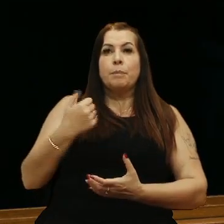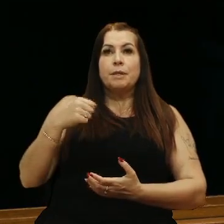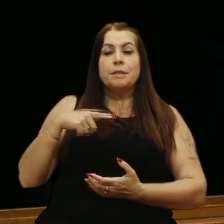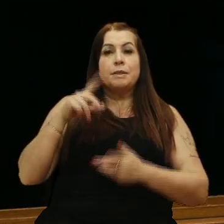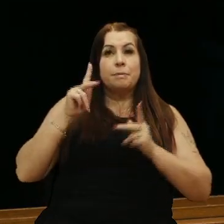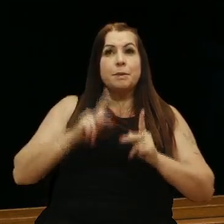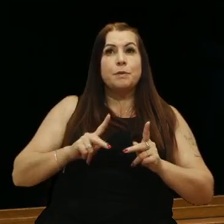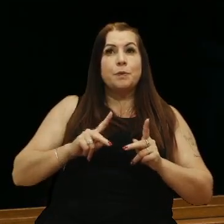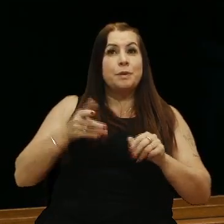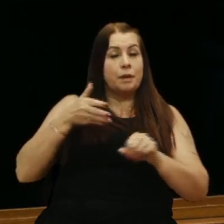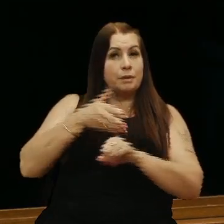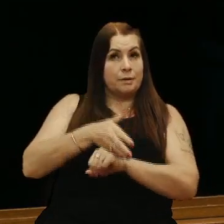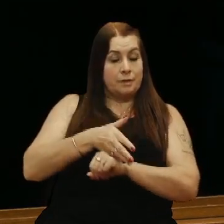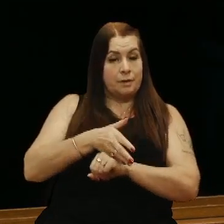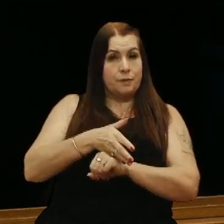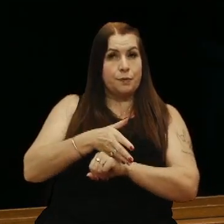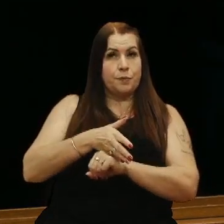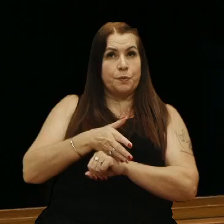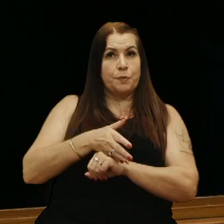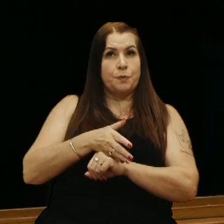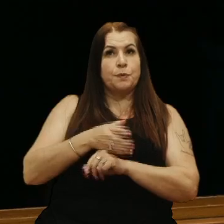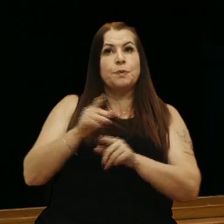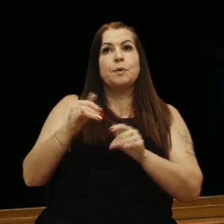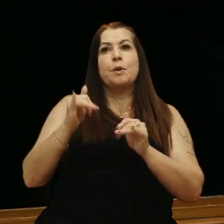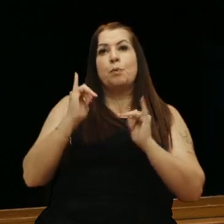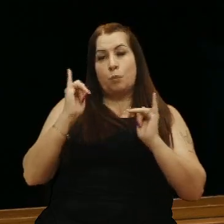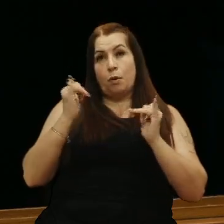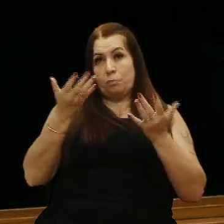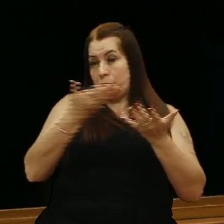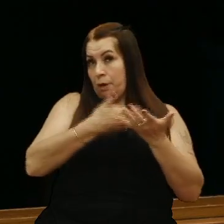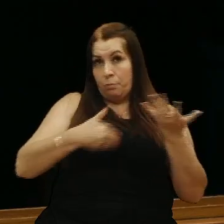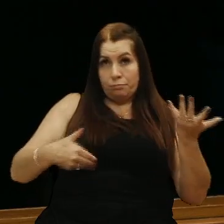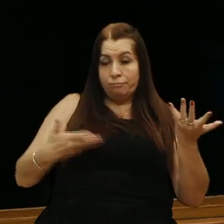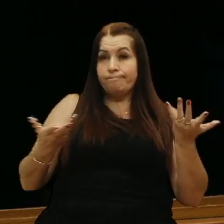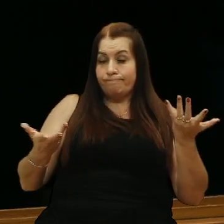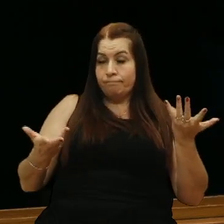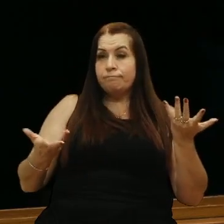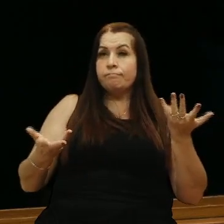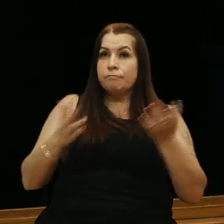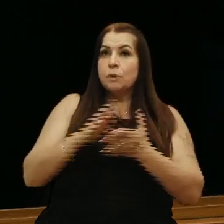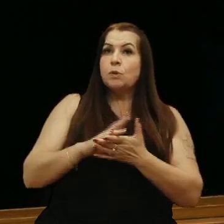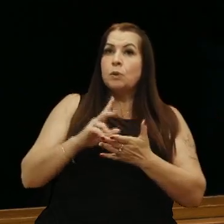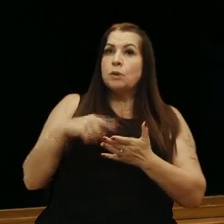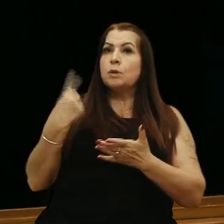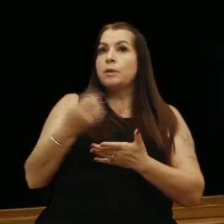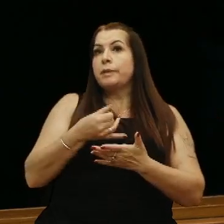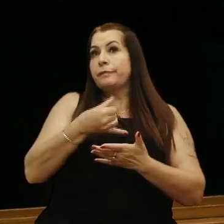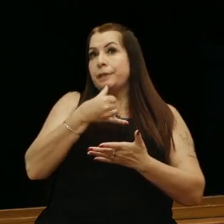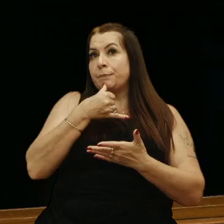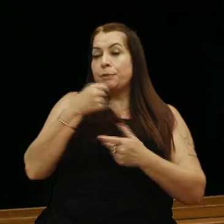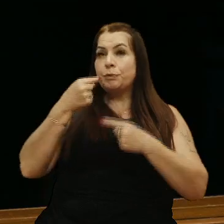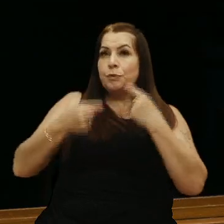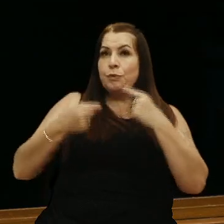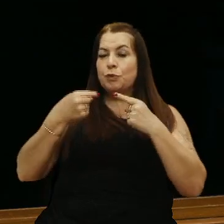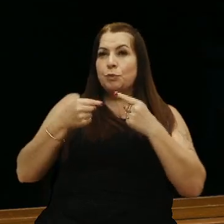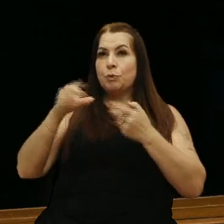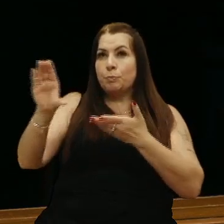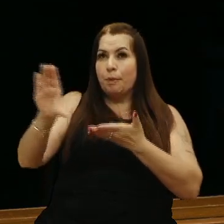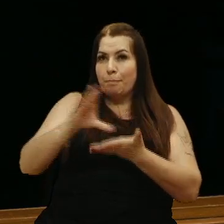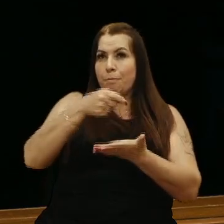as pessoas tenham acesso ao transporte público. E, infelizmente, nós estamos discutindo um